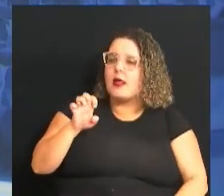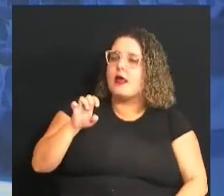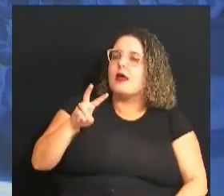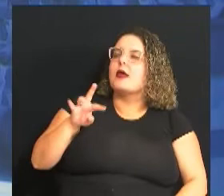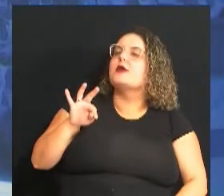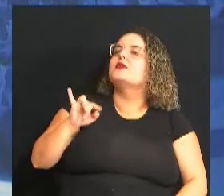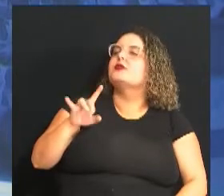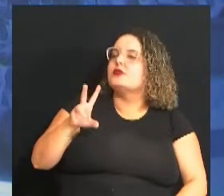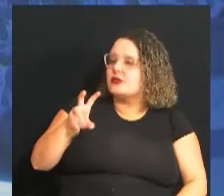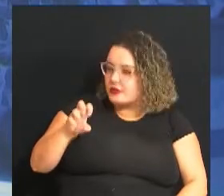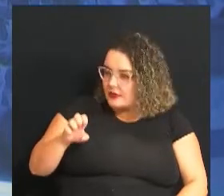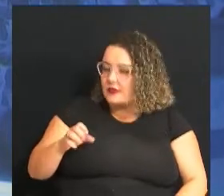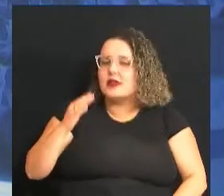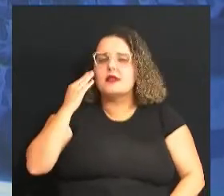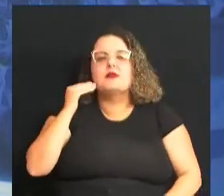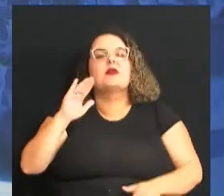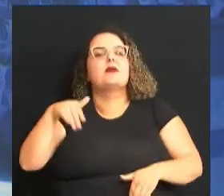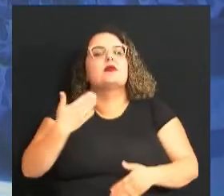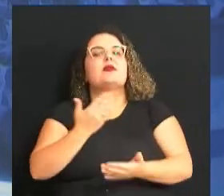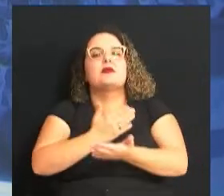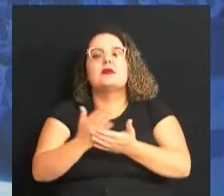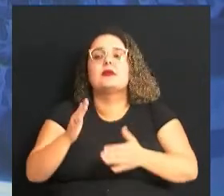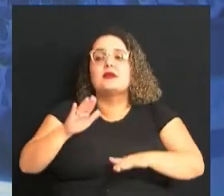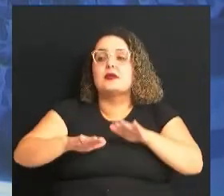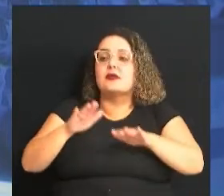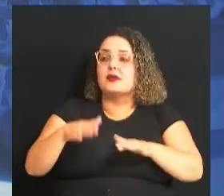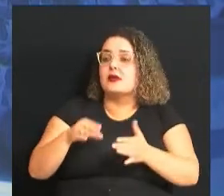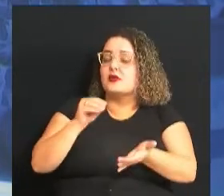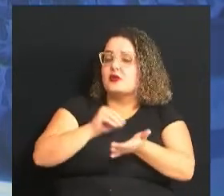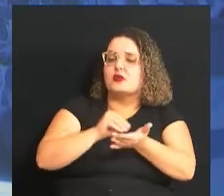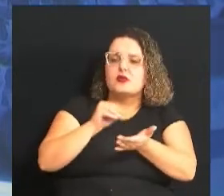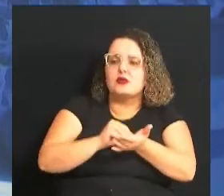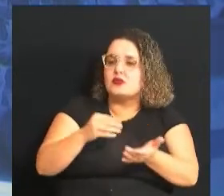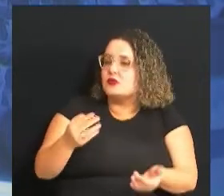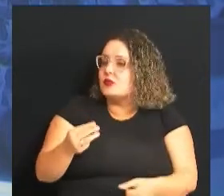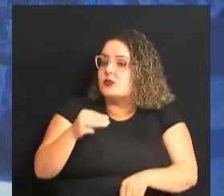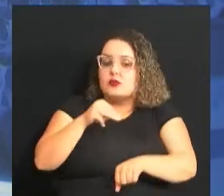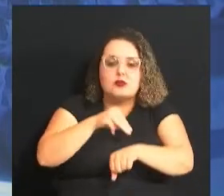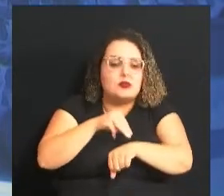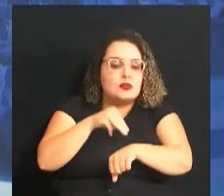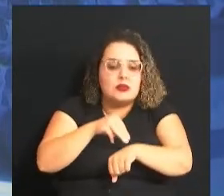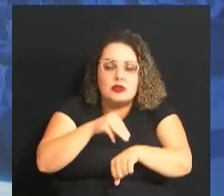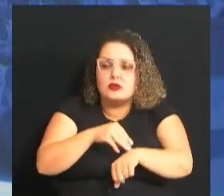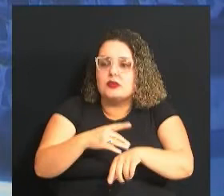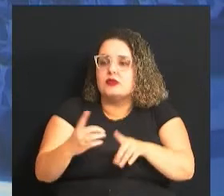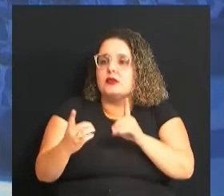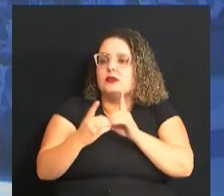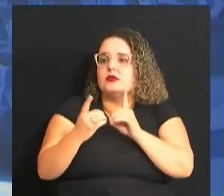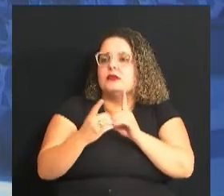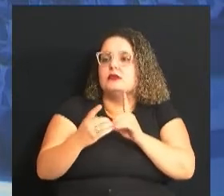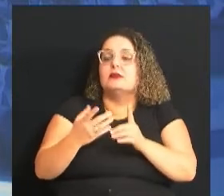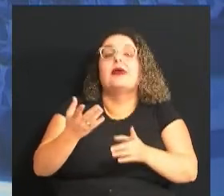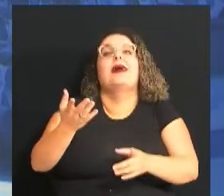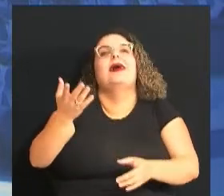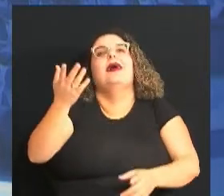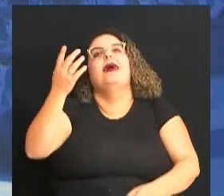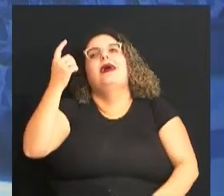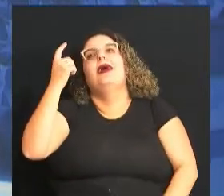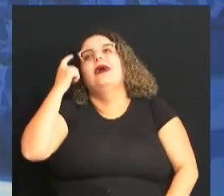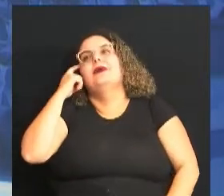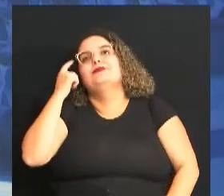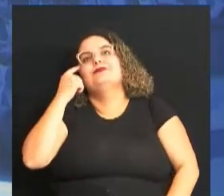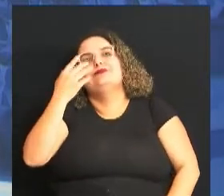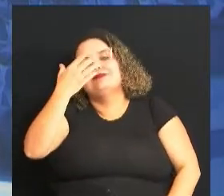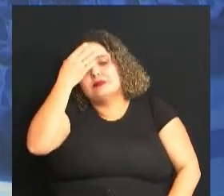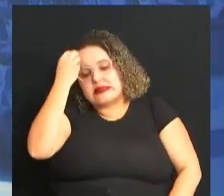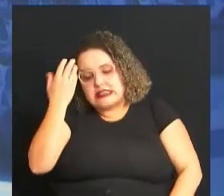começou. às vezes, nos últimos um minuto de consulta, o paciente, doutora, esqueci de